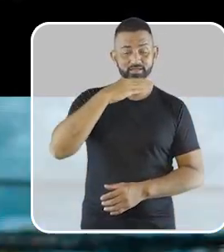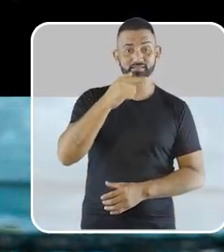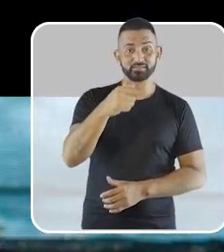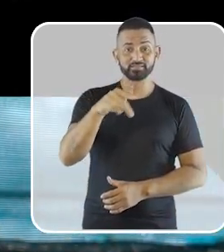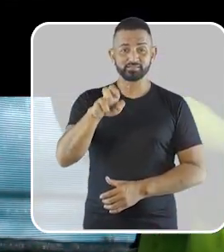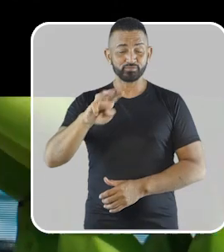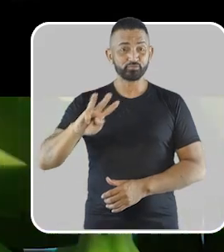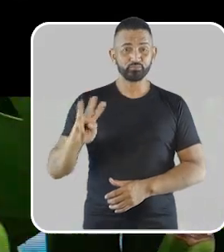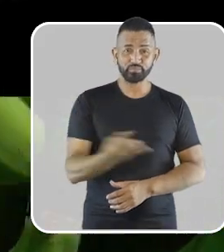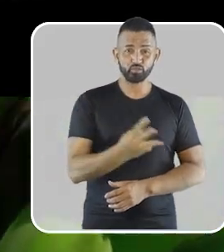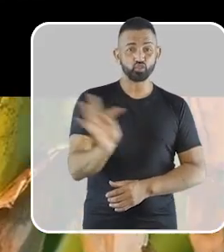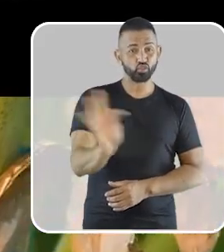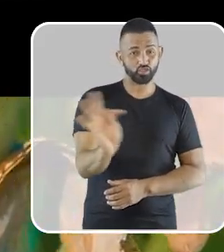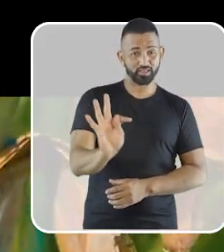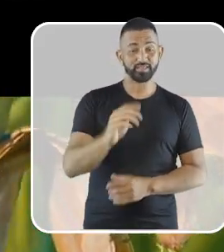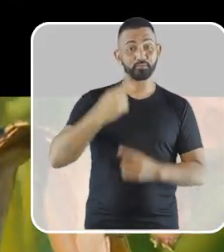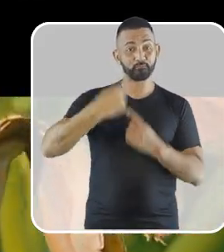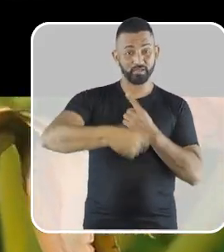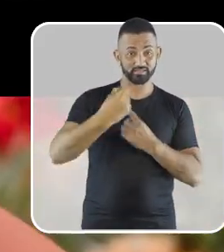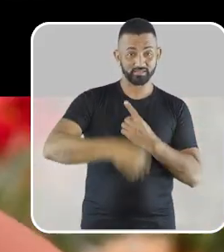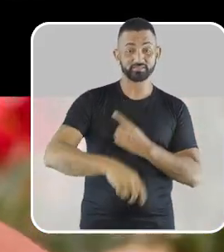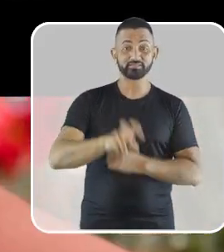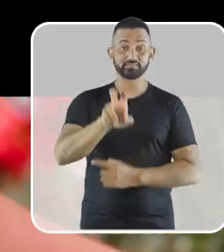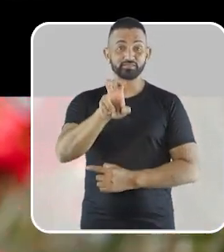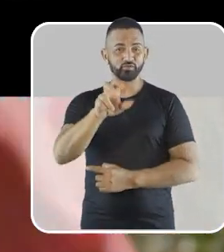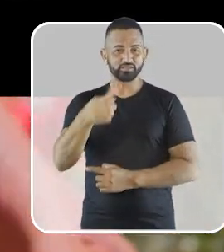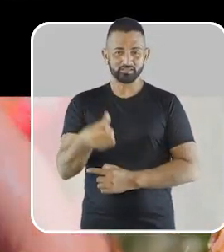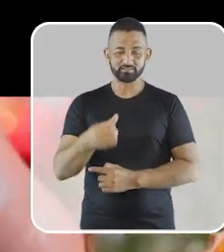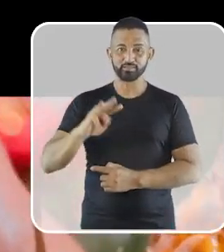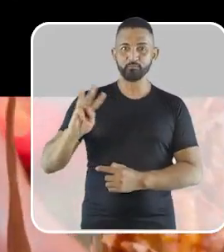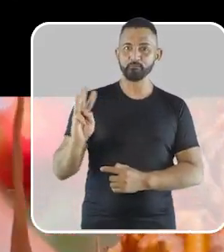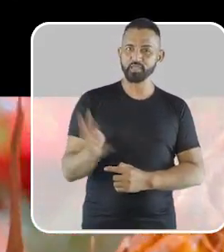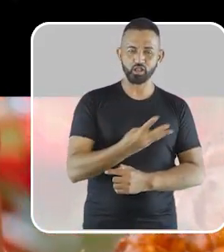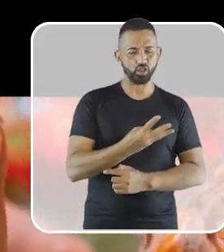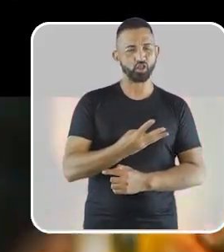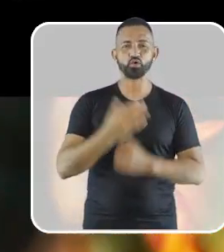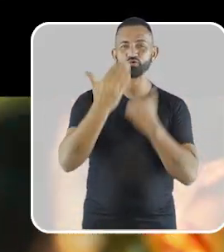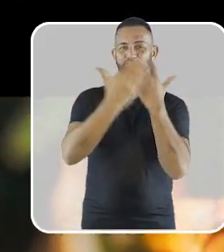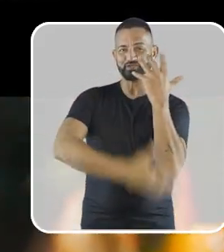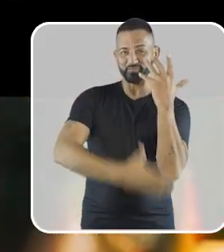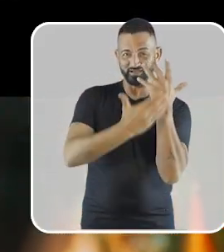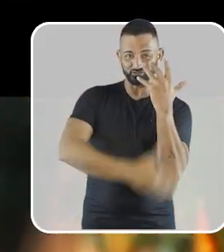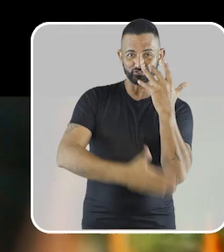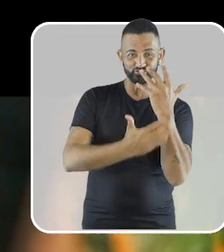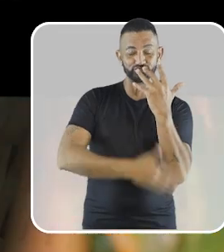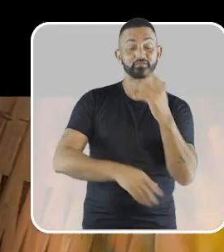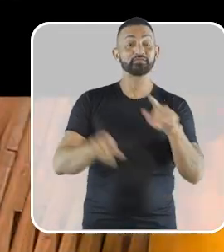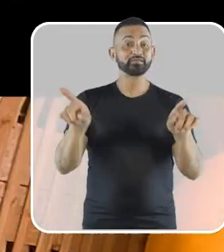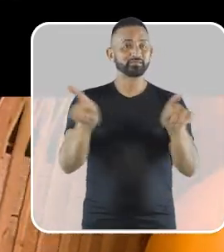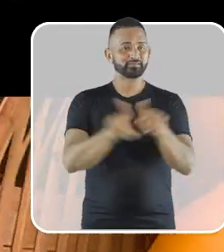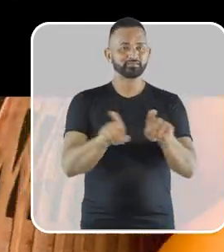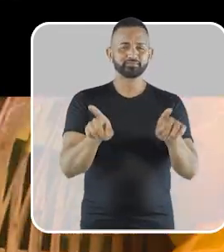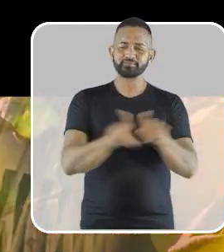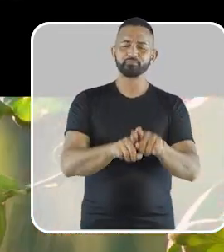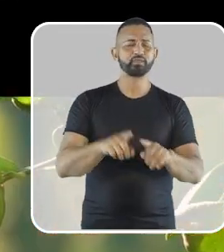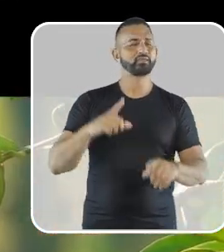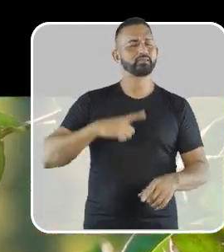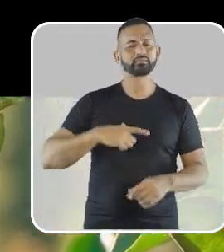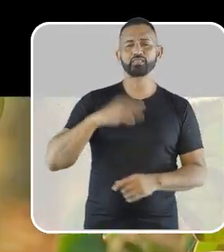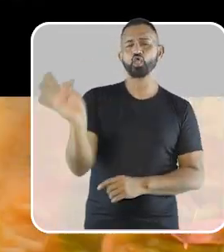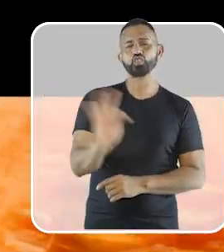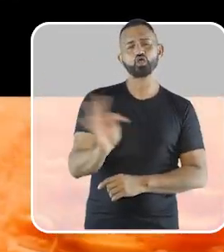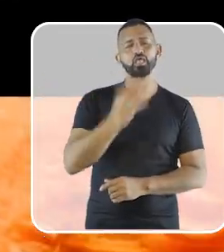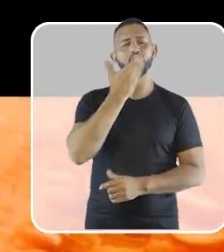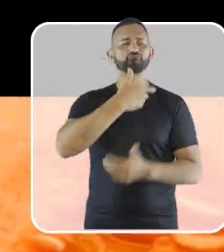manga, 75 mil toneladas de banana e 56 milhões de unidades de abacaxis, além de toneladas